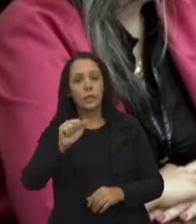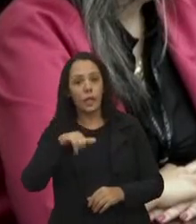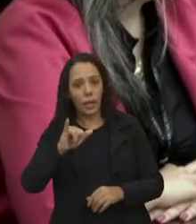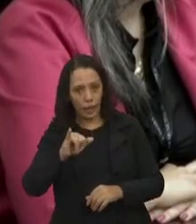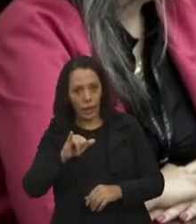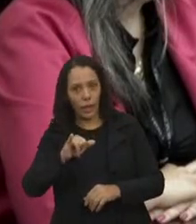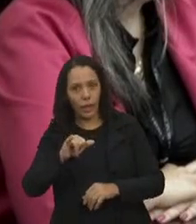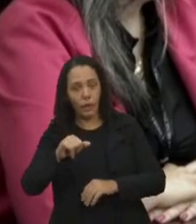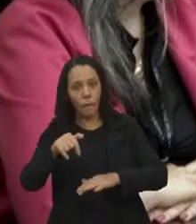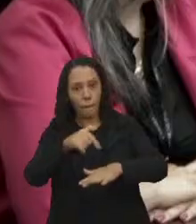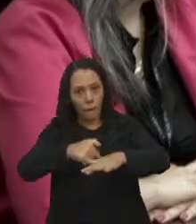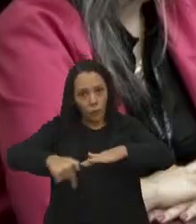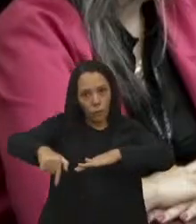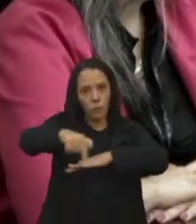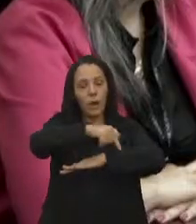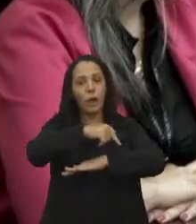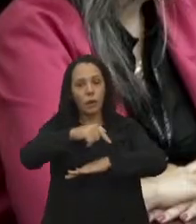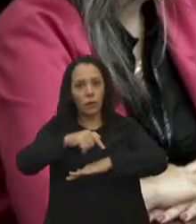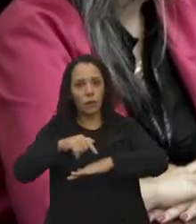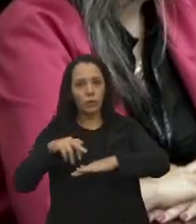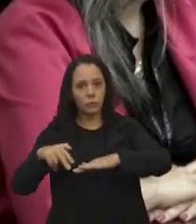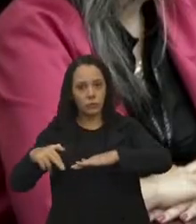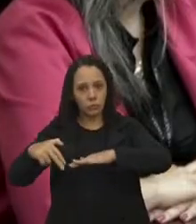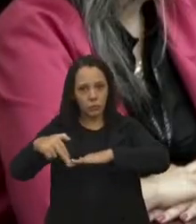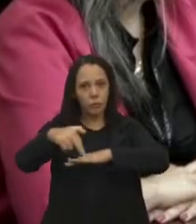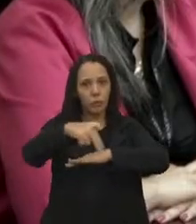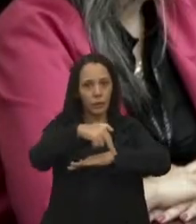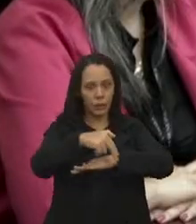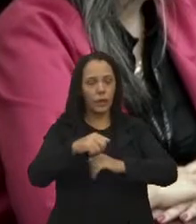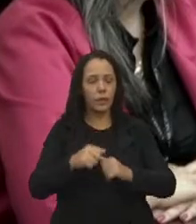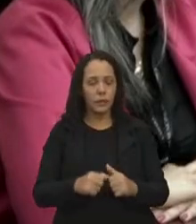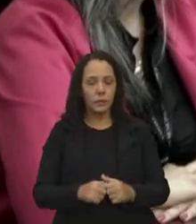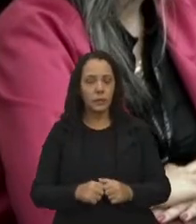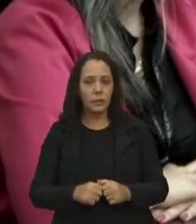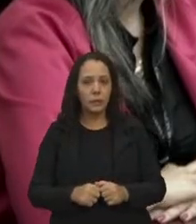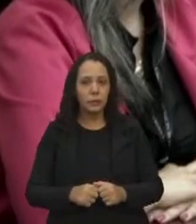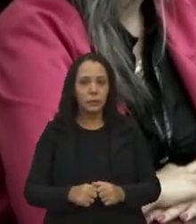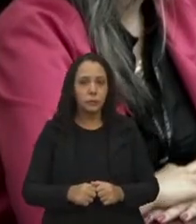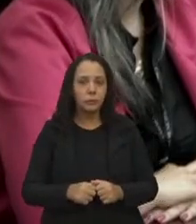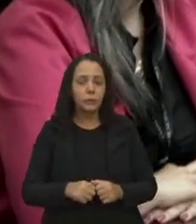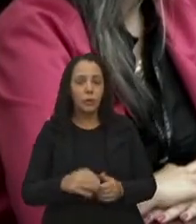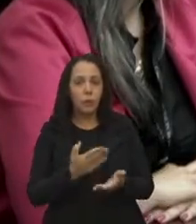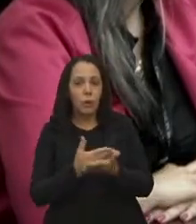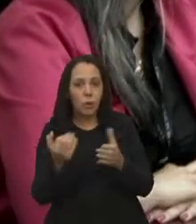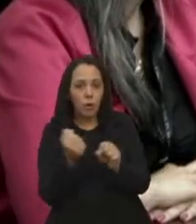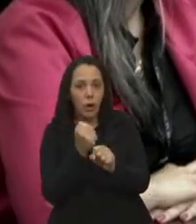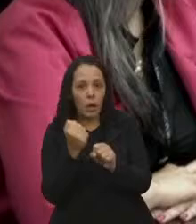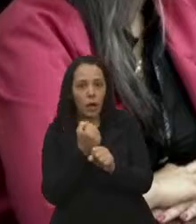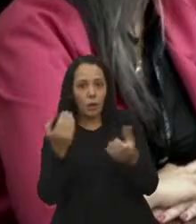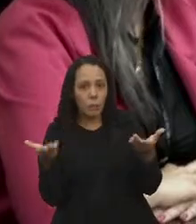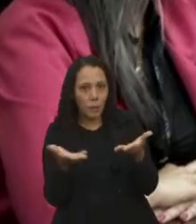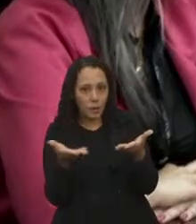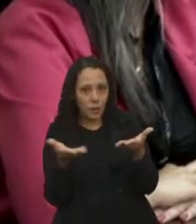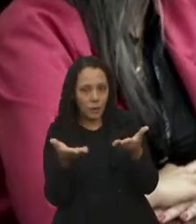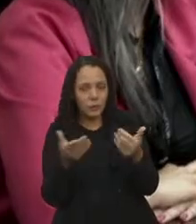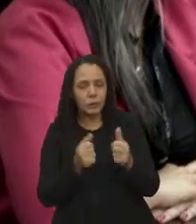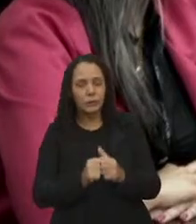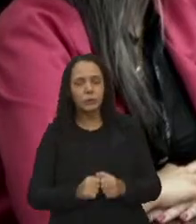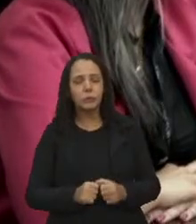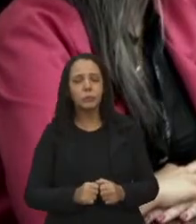alunos do Senai conseguir até o ponto de ônibus, porque eles também não tinham essa rota até lá, então a gente iniciou essa obra hoje, a gente está fazendo a construção